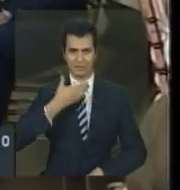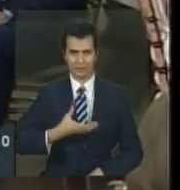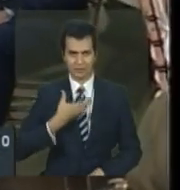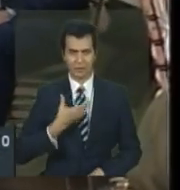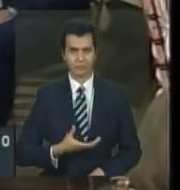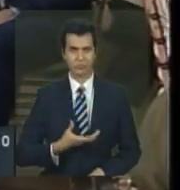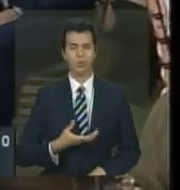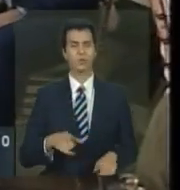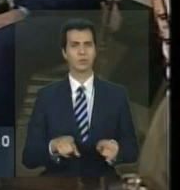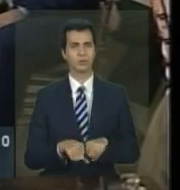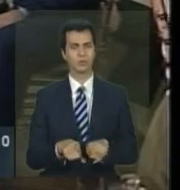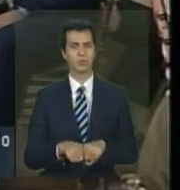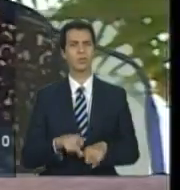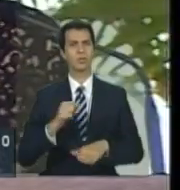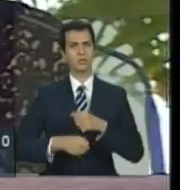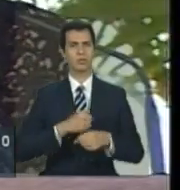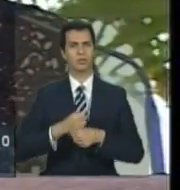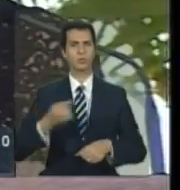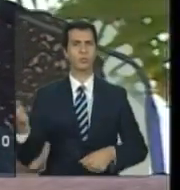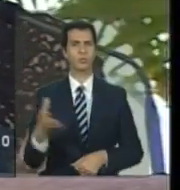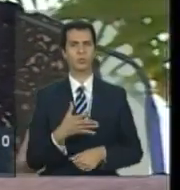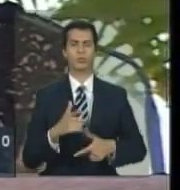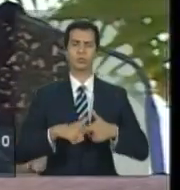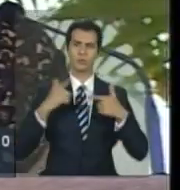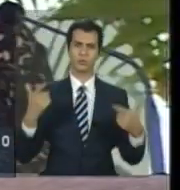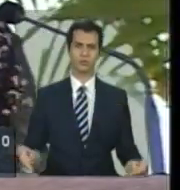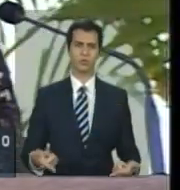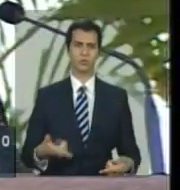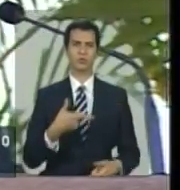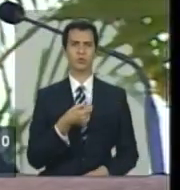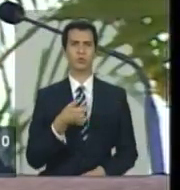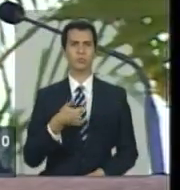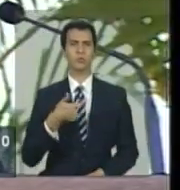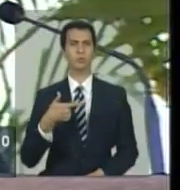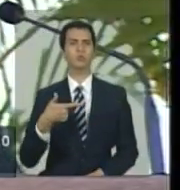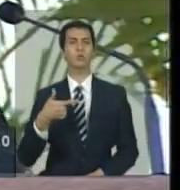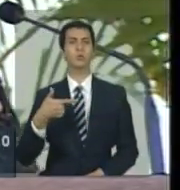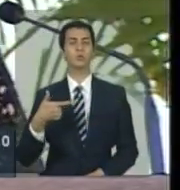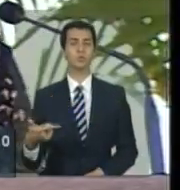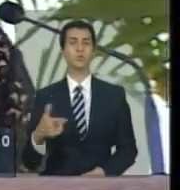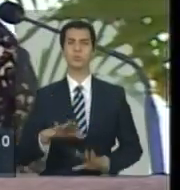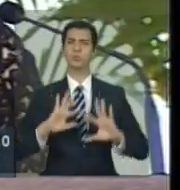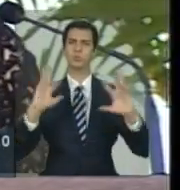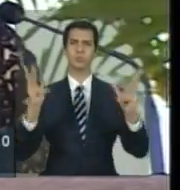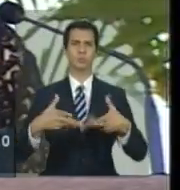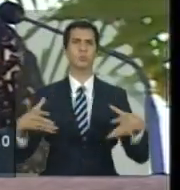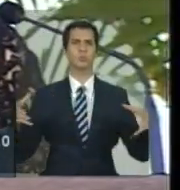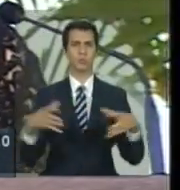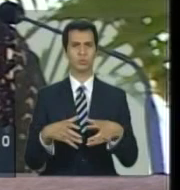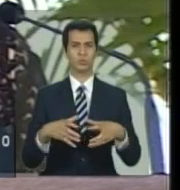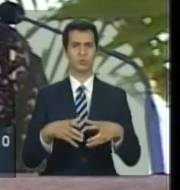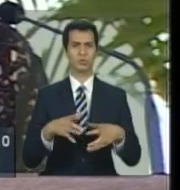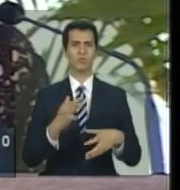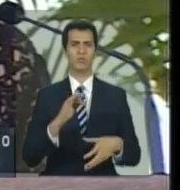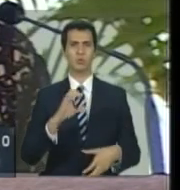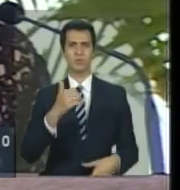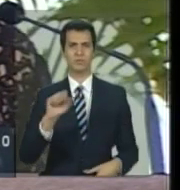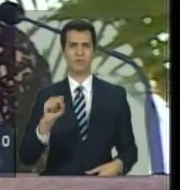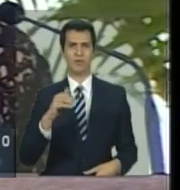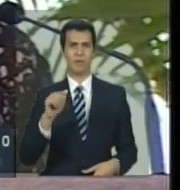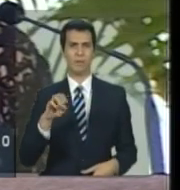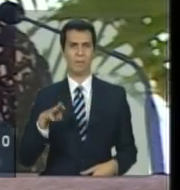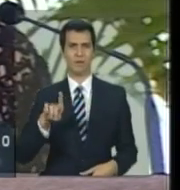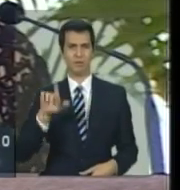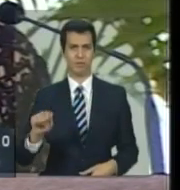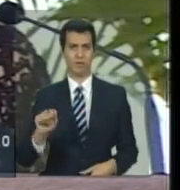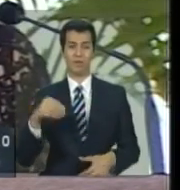Novo, um próspero 2012, a todos os soldados brasileiros que atuam neste imenso país e